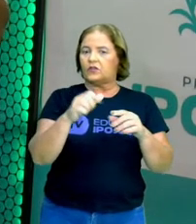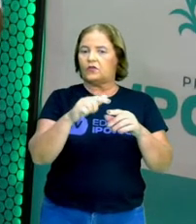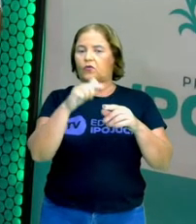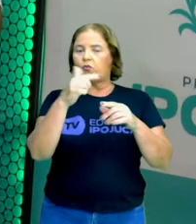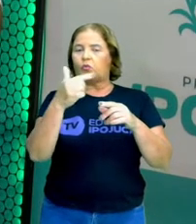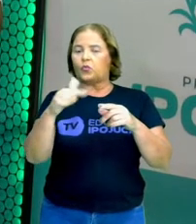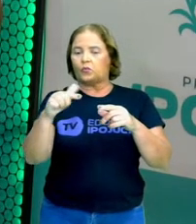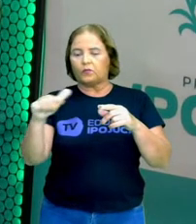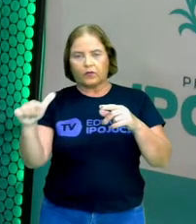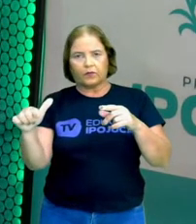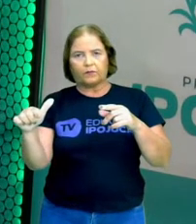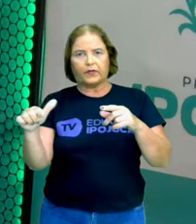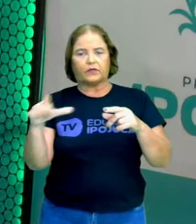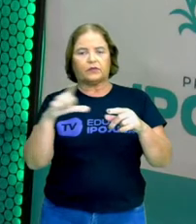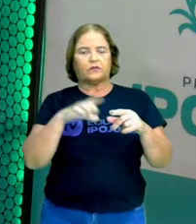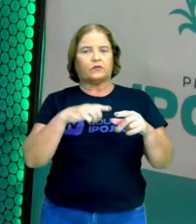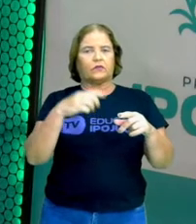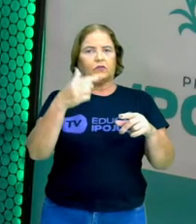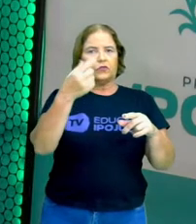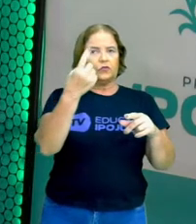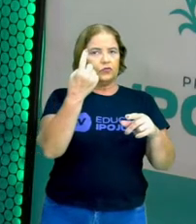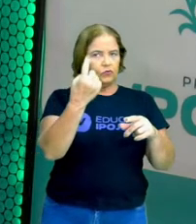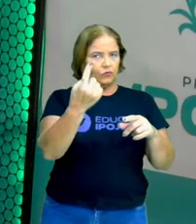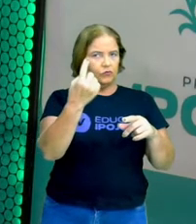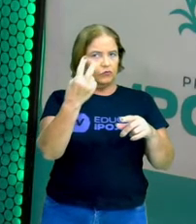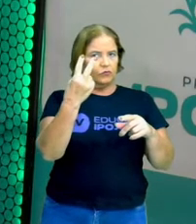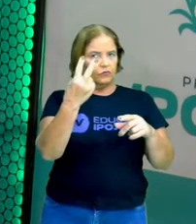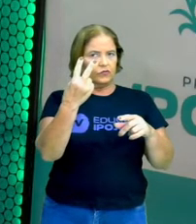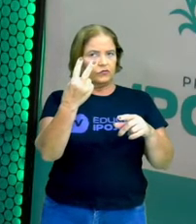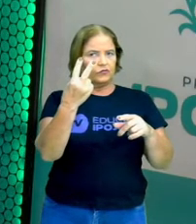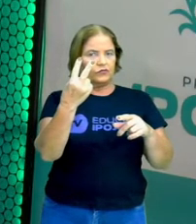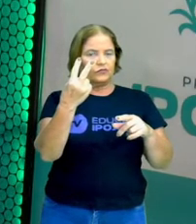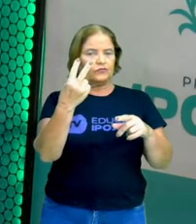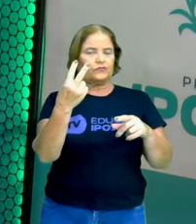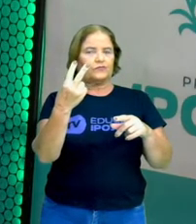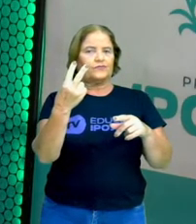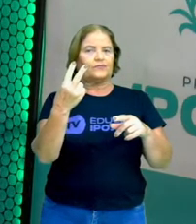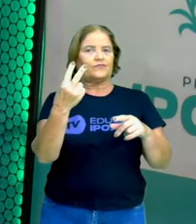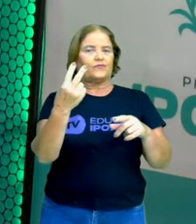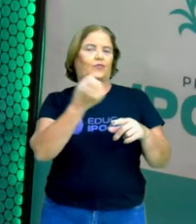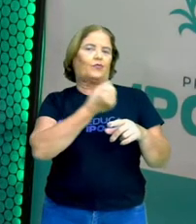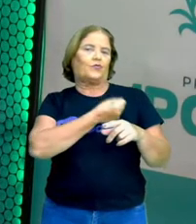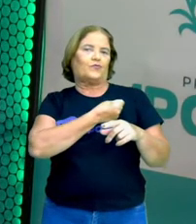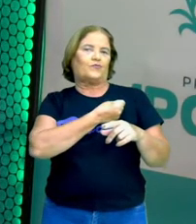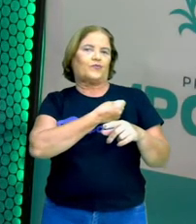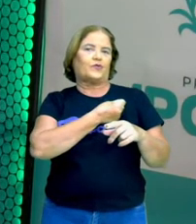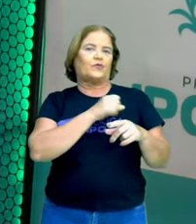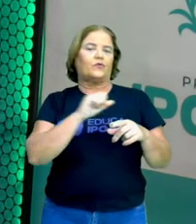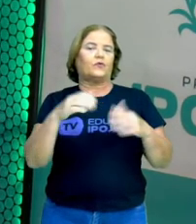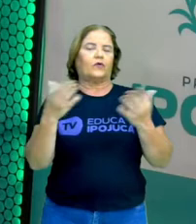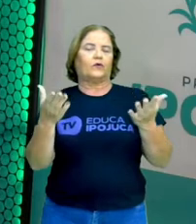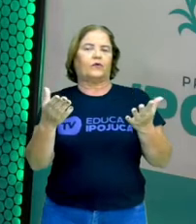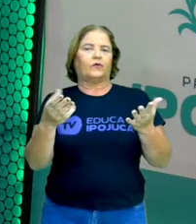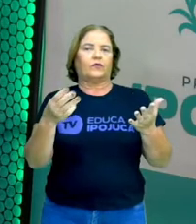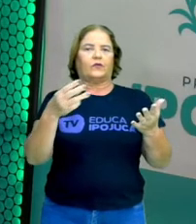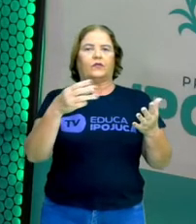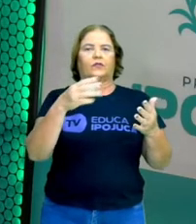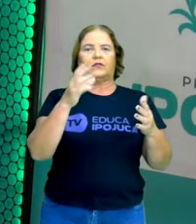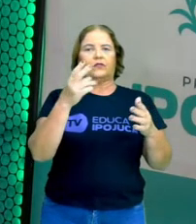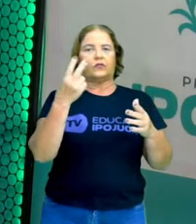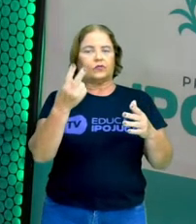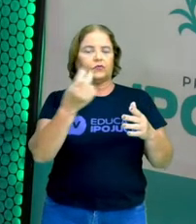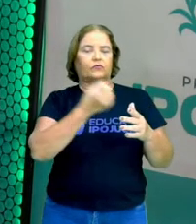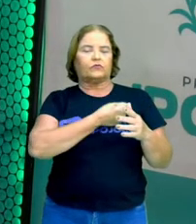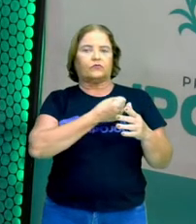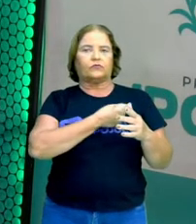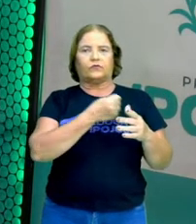exemplo anterior, a dízima tinha um algarismo, que era 7, 7, 7, que era o período. Já o período tem dois